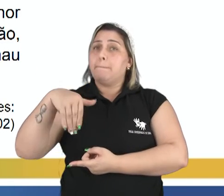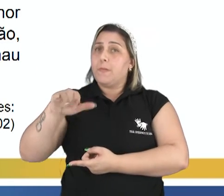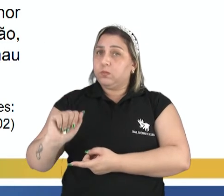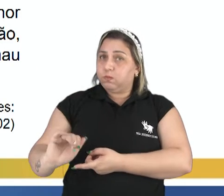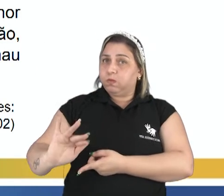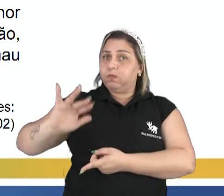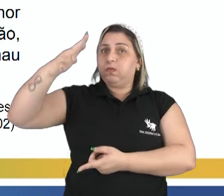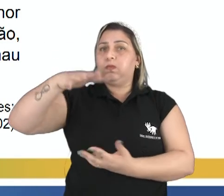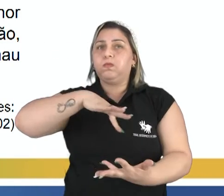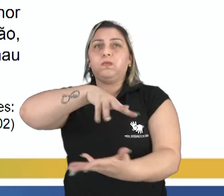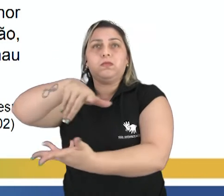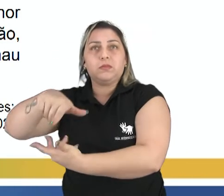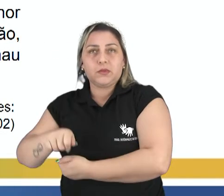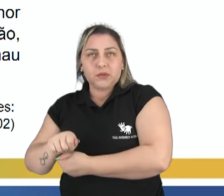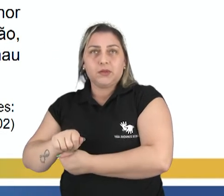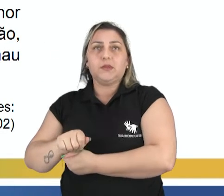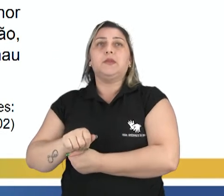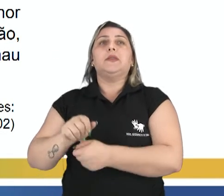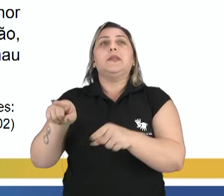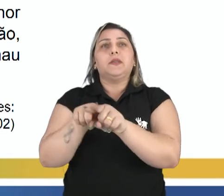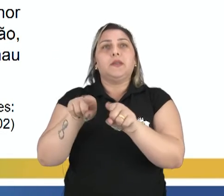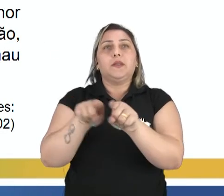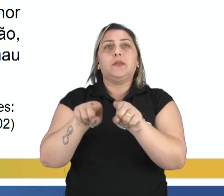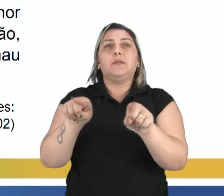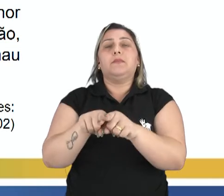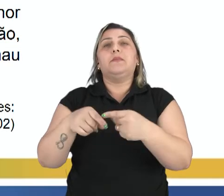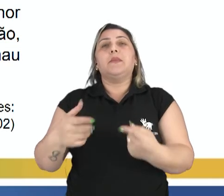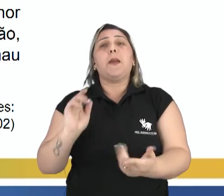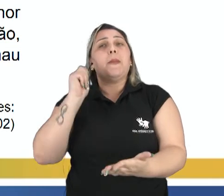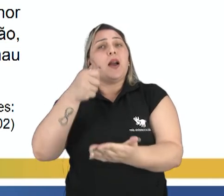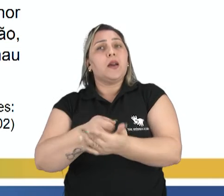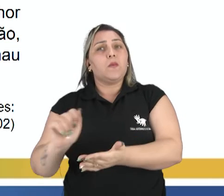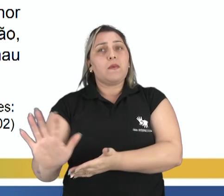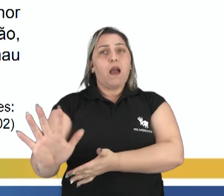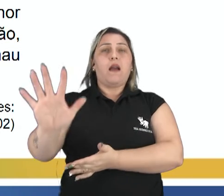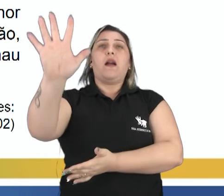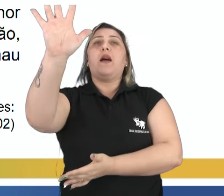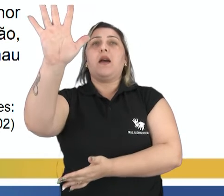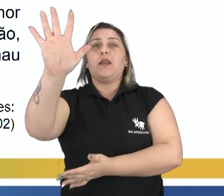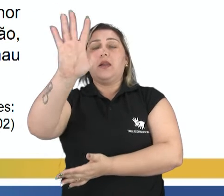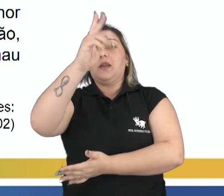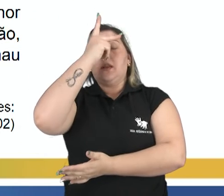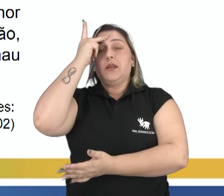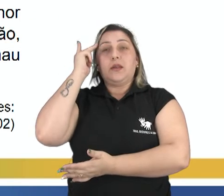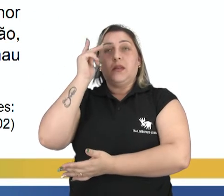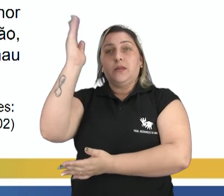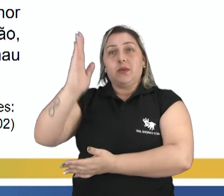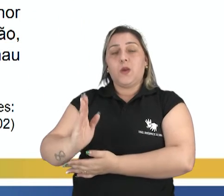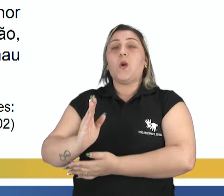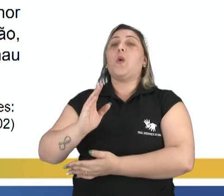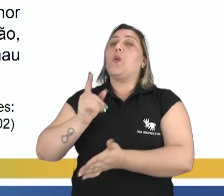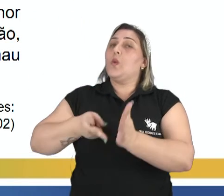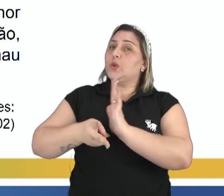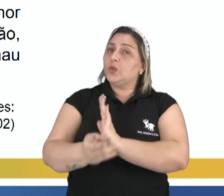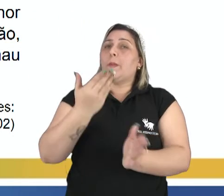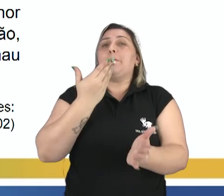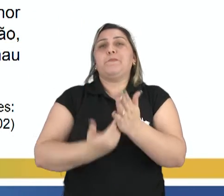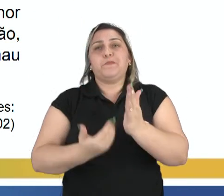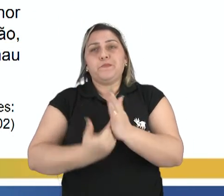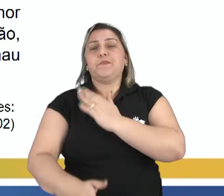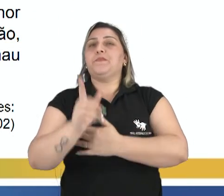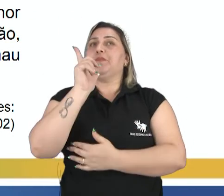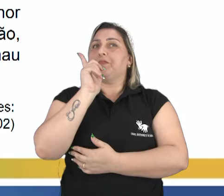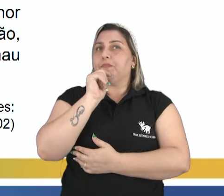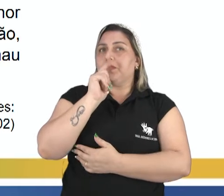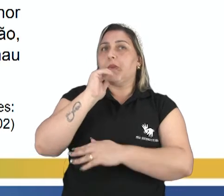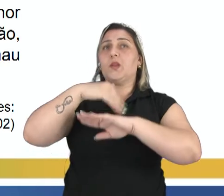do mundo. Por outro lado, mesmo pagando caro, os brasileiros continuam desperdiçando água.